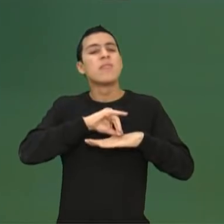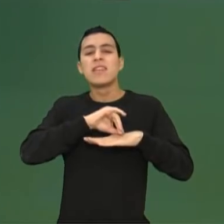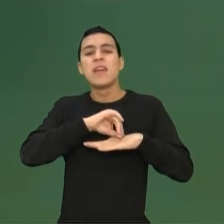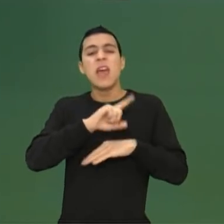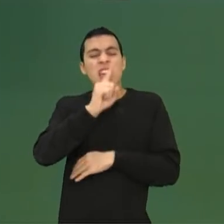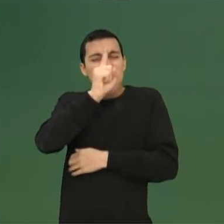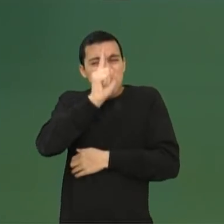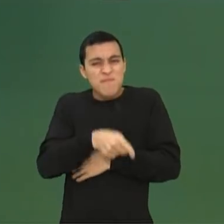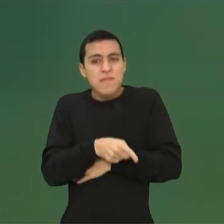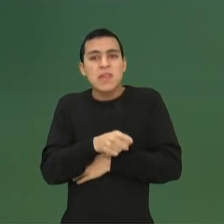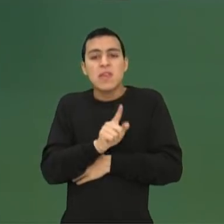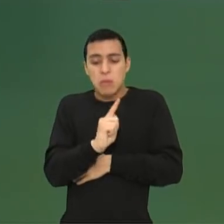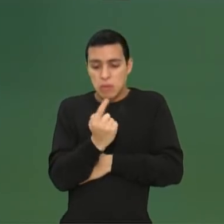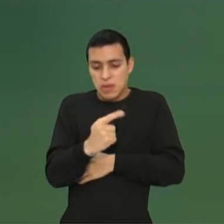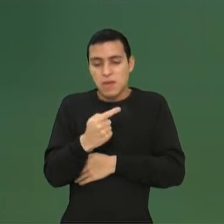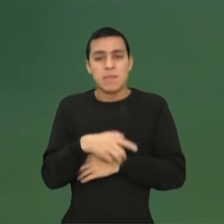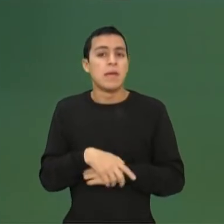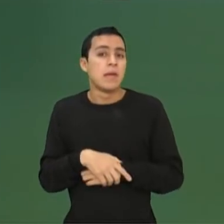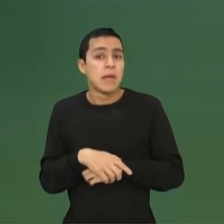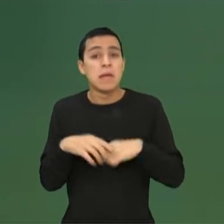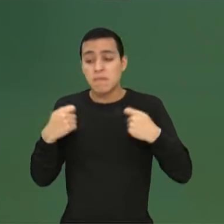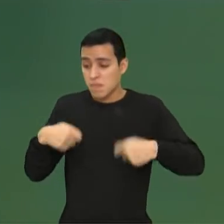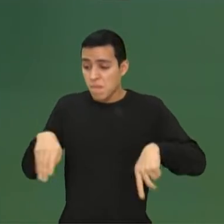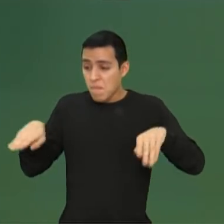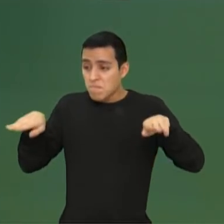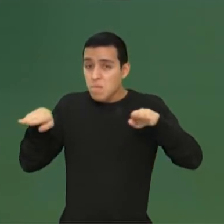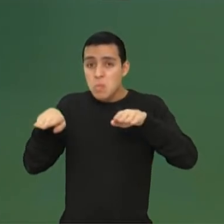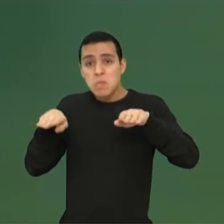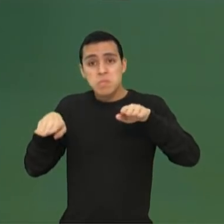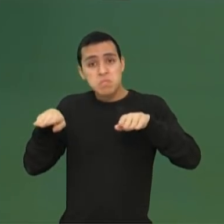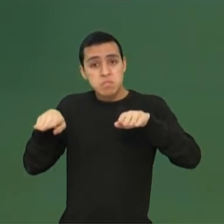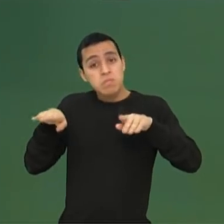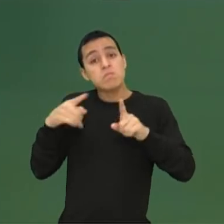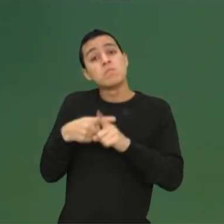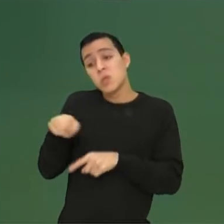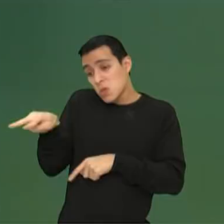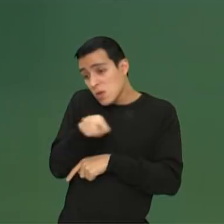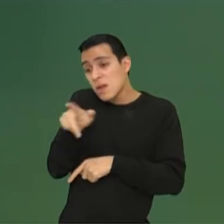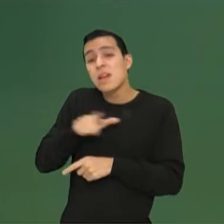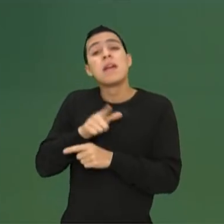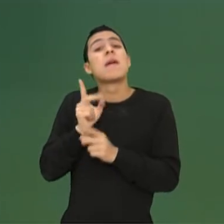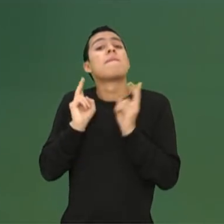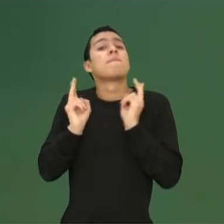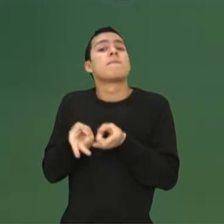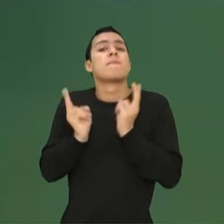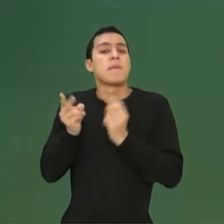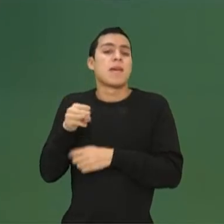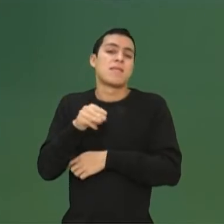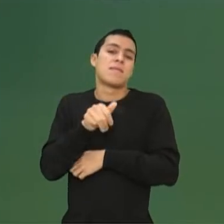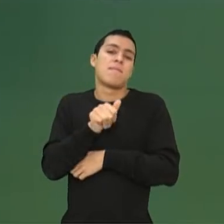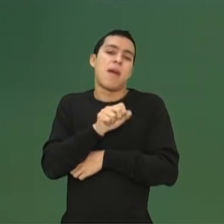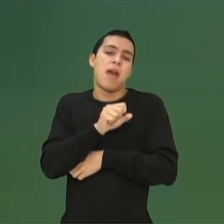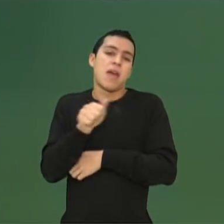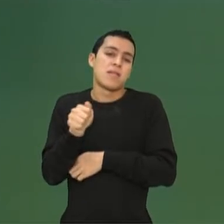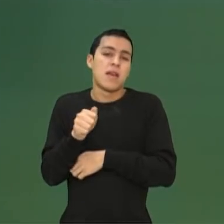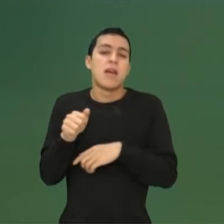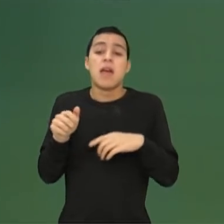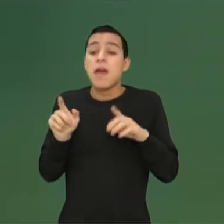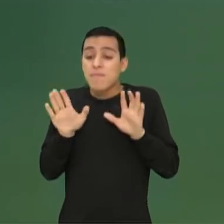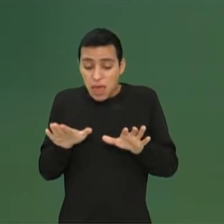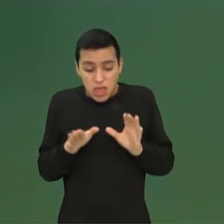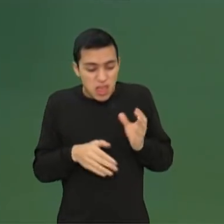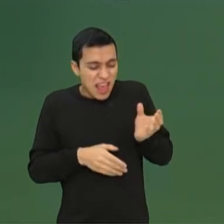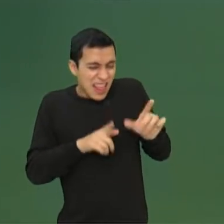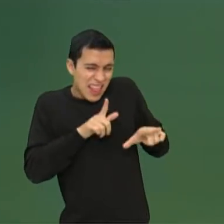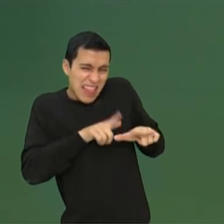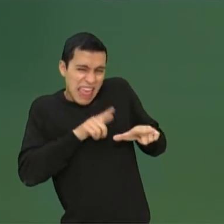com 1000 gramas. E está equilibrado, porque eles têm a mesma massa, só a unidade